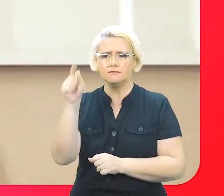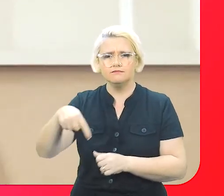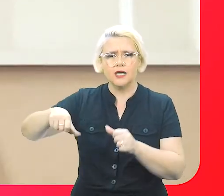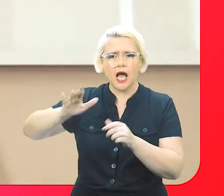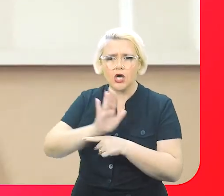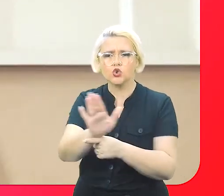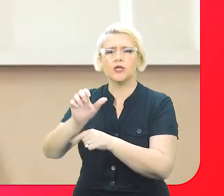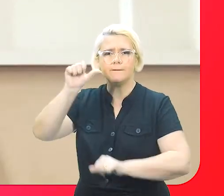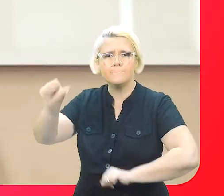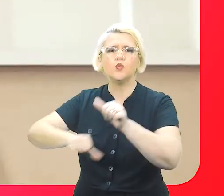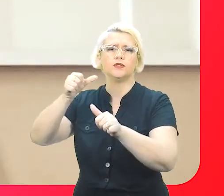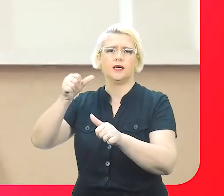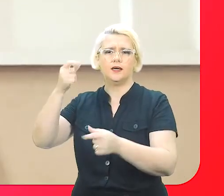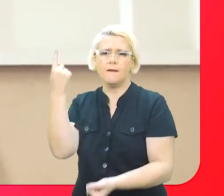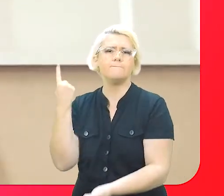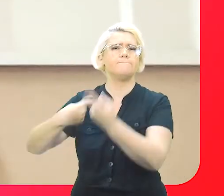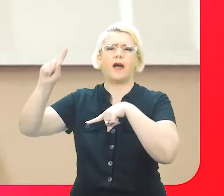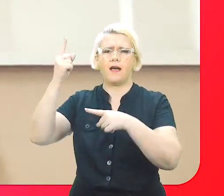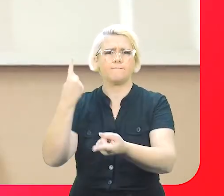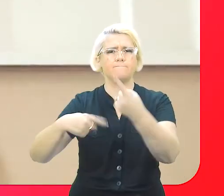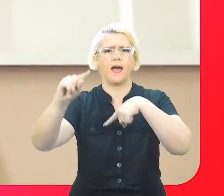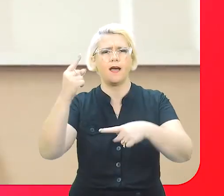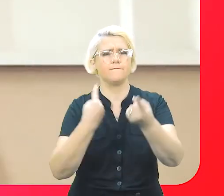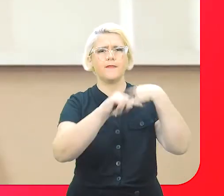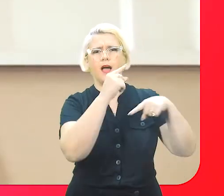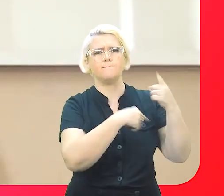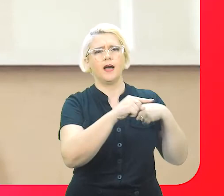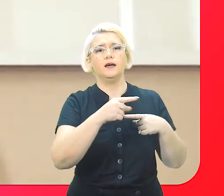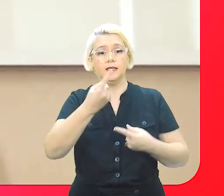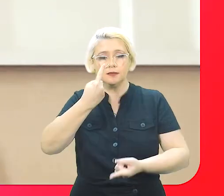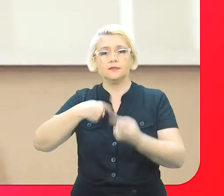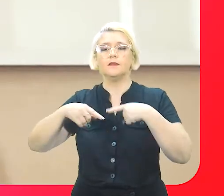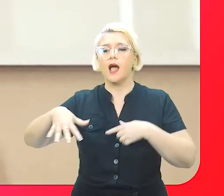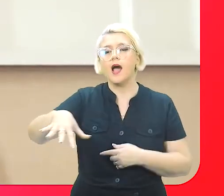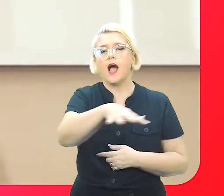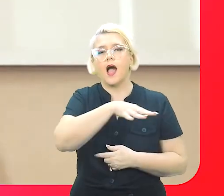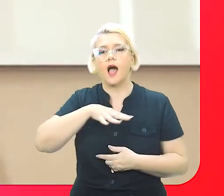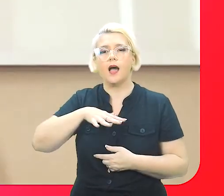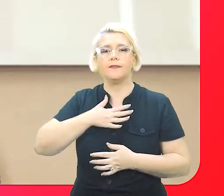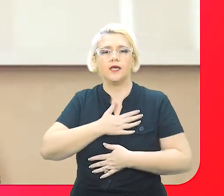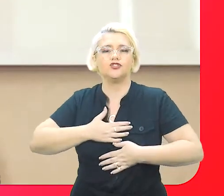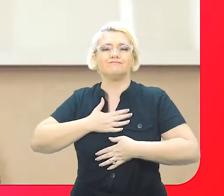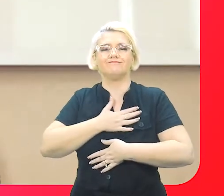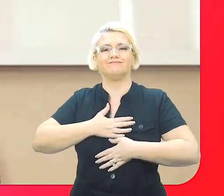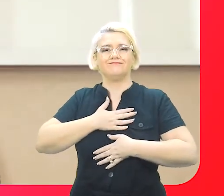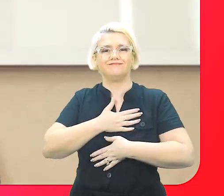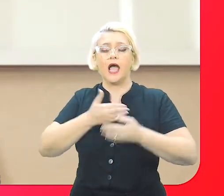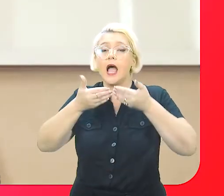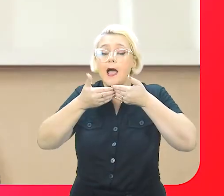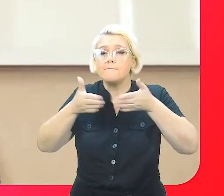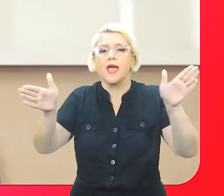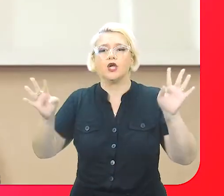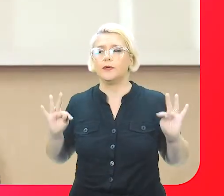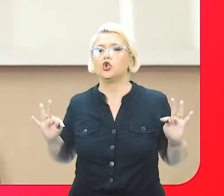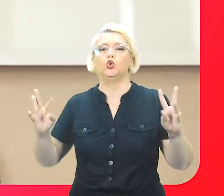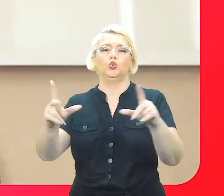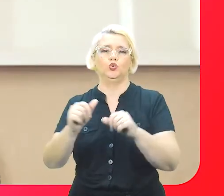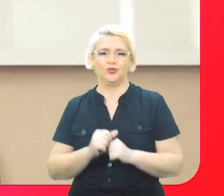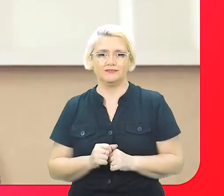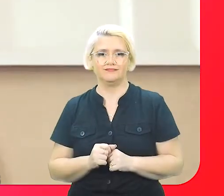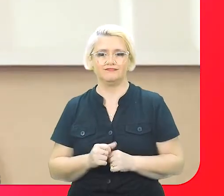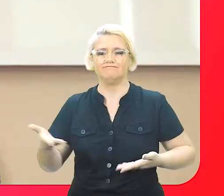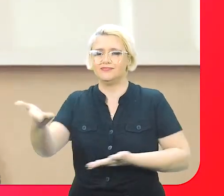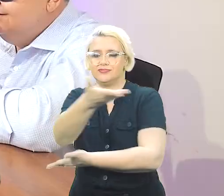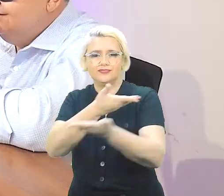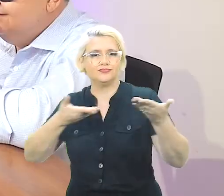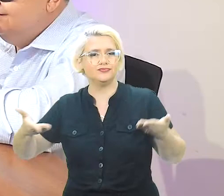fazê-los se transformarem e transformarem num ambiente que é aberto para todos,